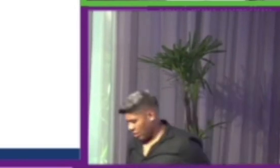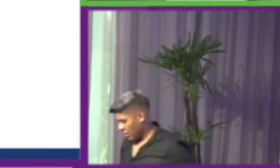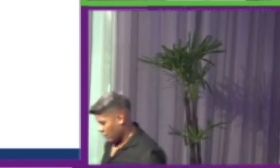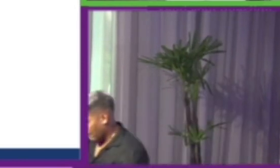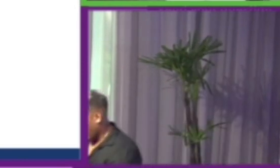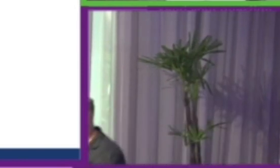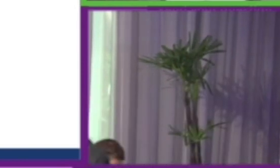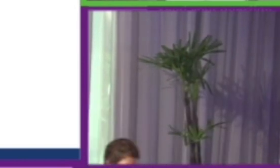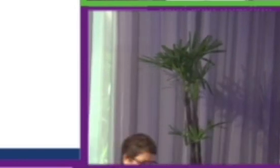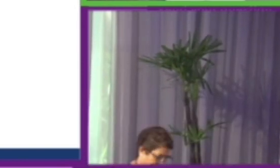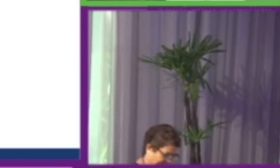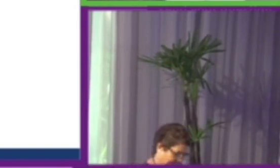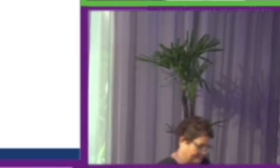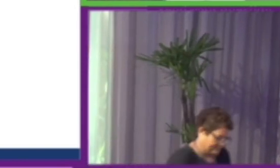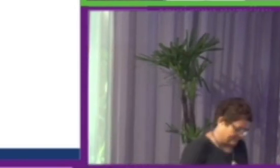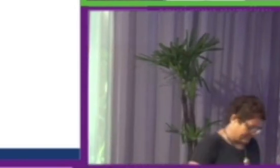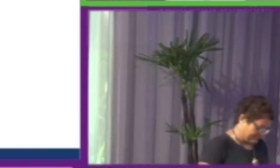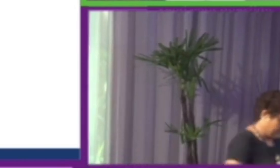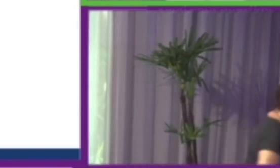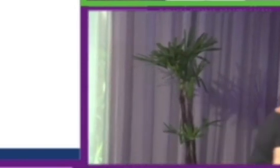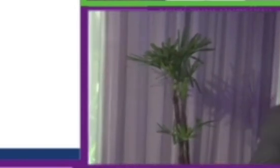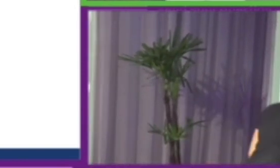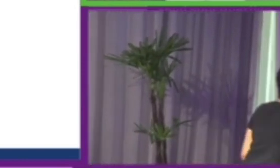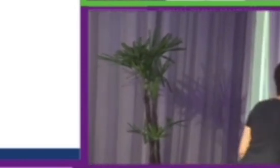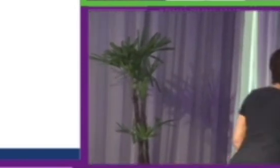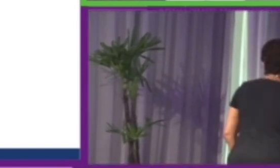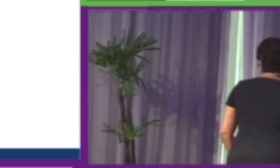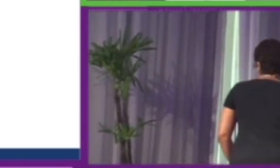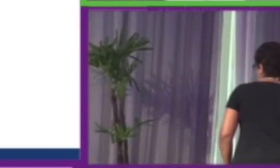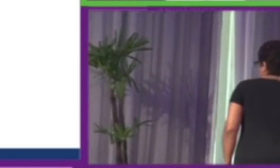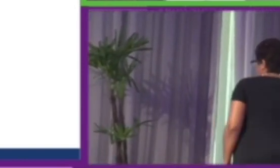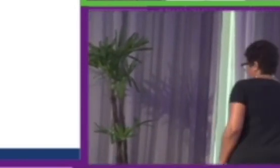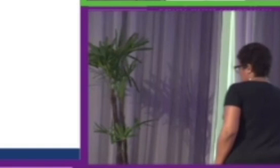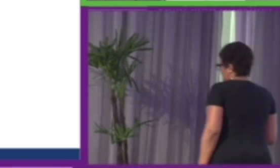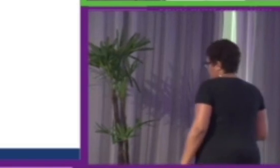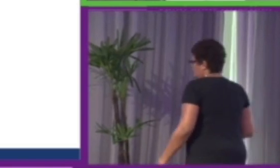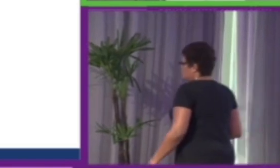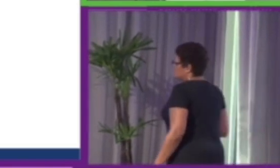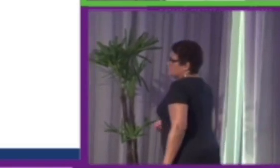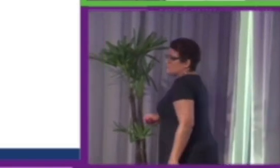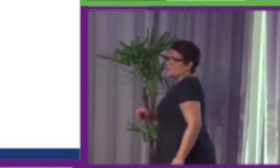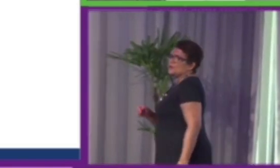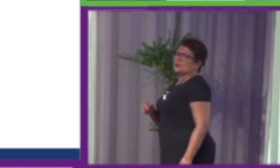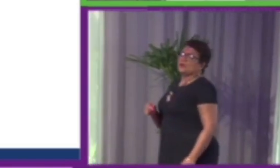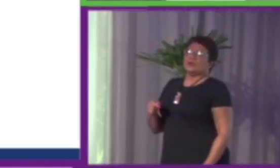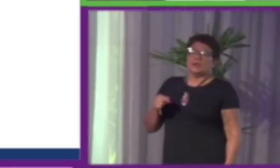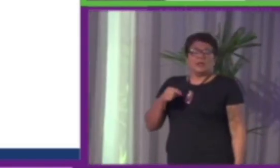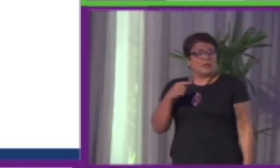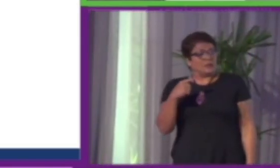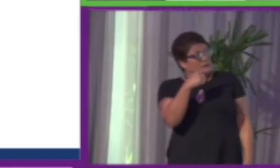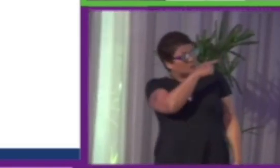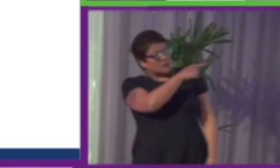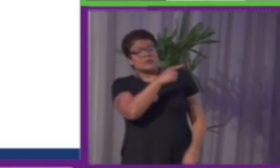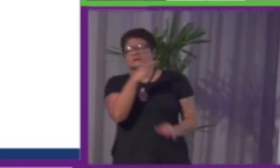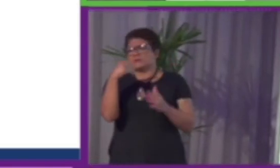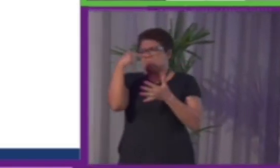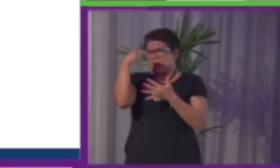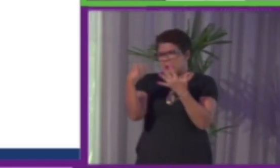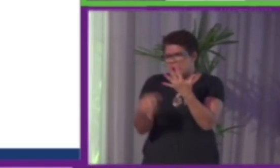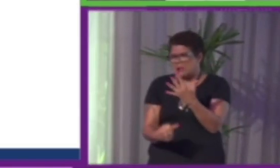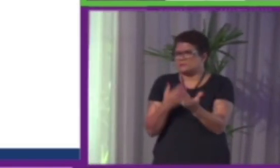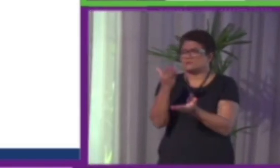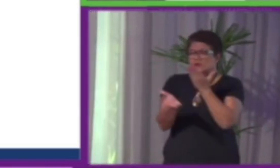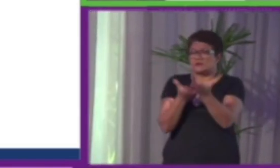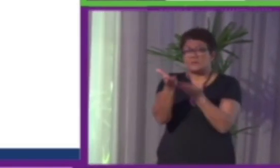pacientes elegíveis para isso, um tratamento caro, e a gente precisava gerar evidências para conseguir que a gente conseguisse mostrar o